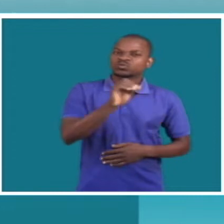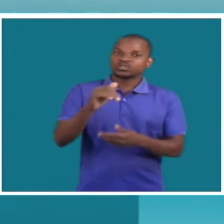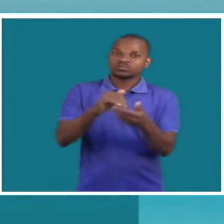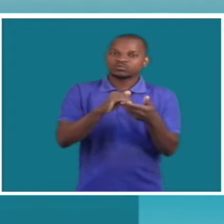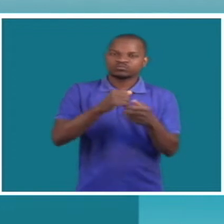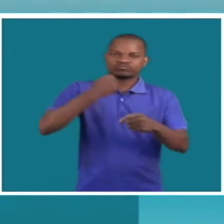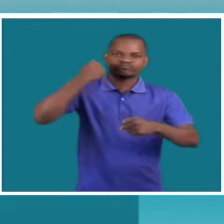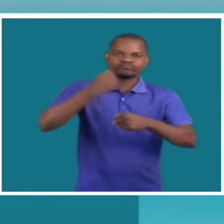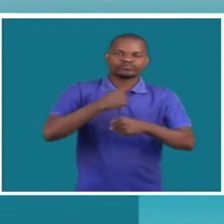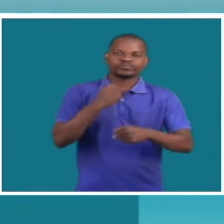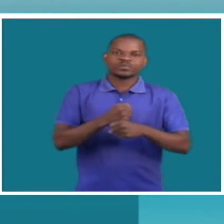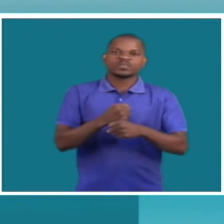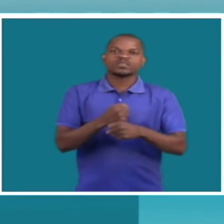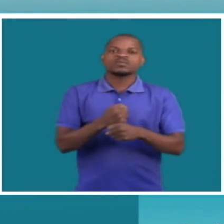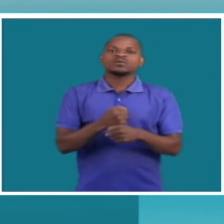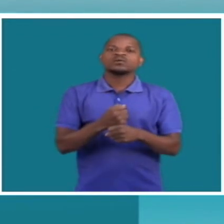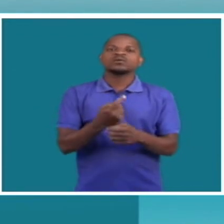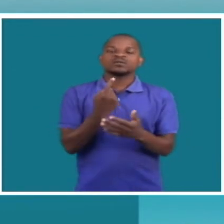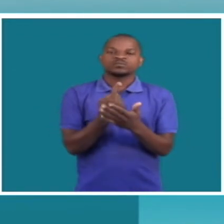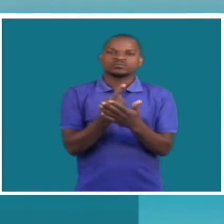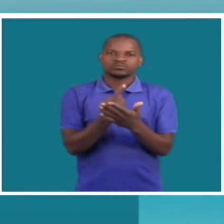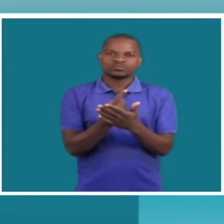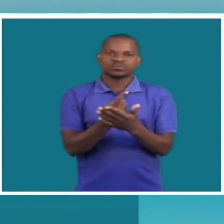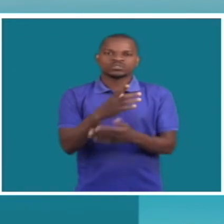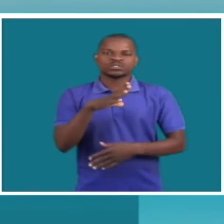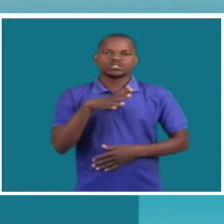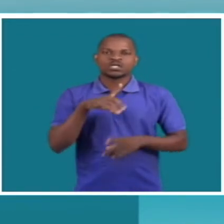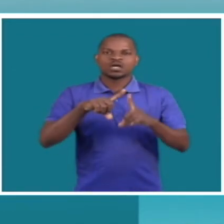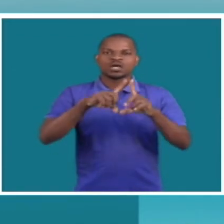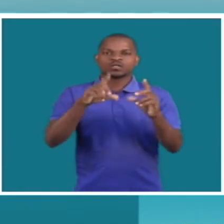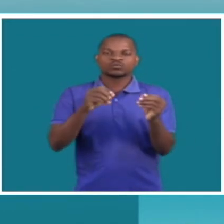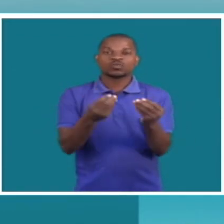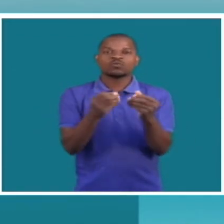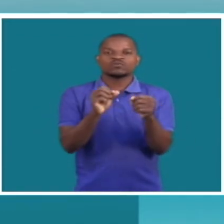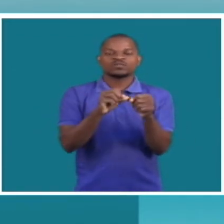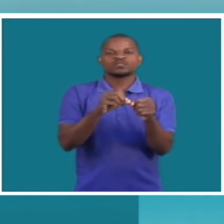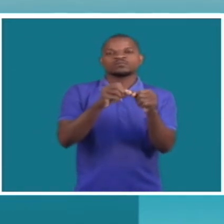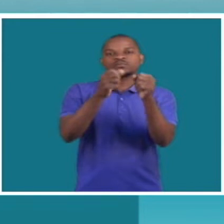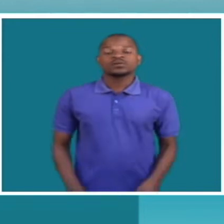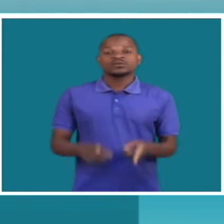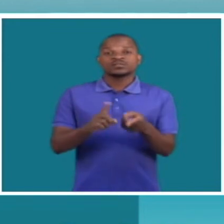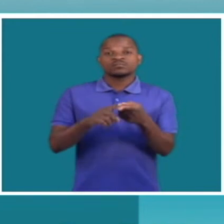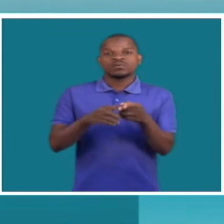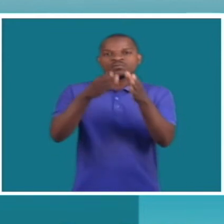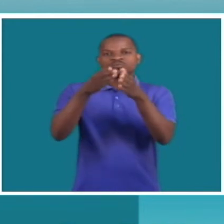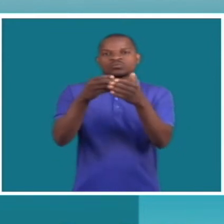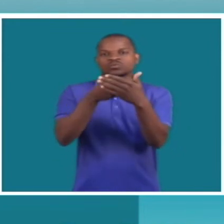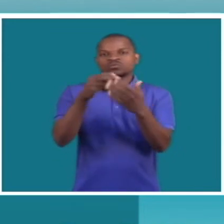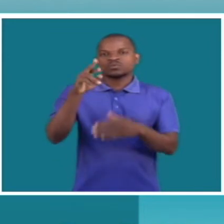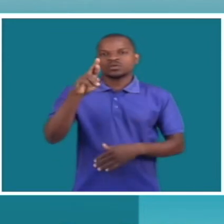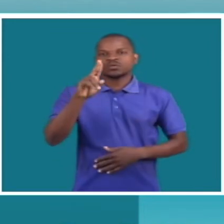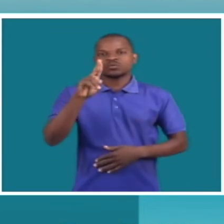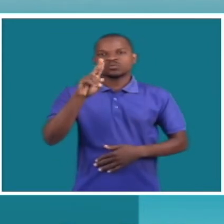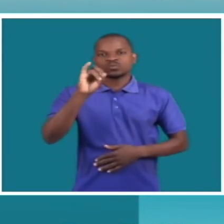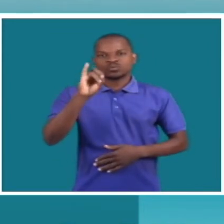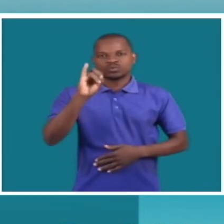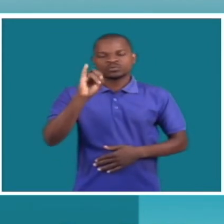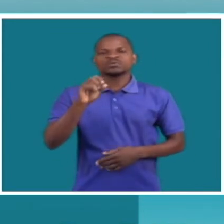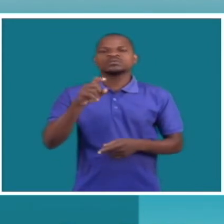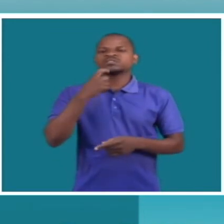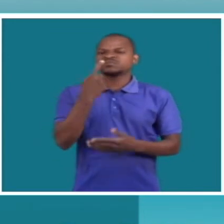intervenientes que estão no terreno, em princípio também tem essa componente, alguma sensibilidade para com pessoa com deficiência. Para Rui McKean, é importante